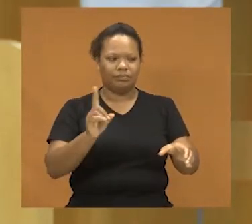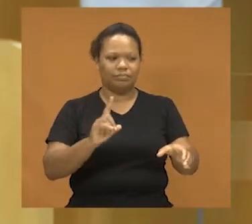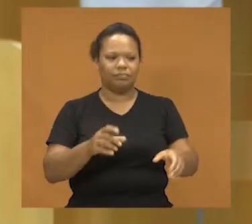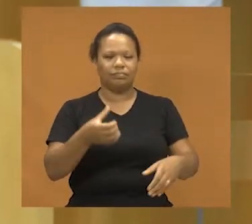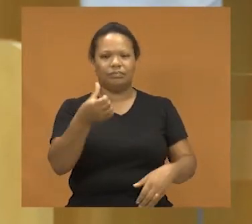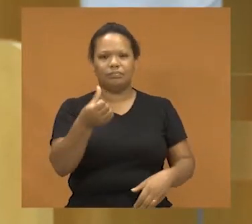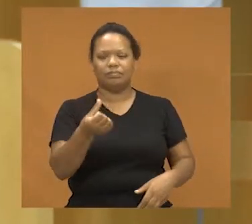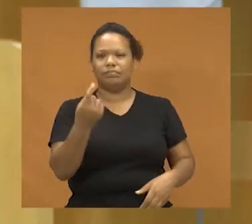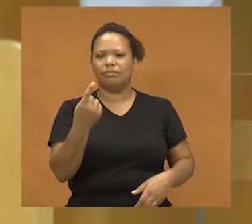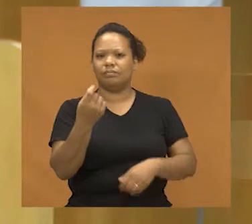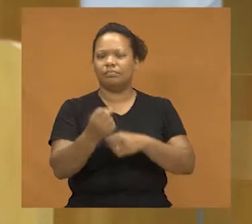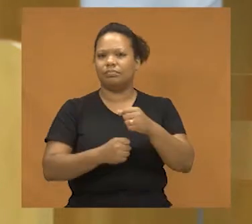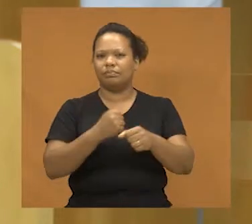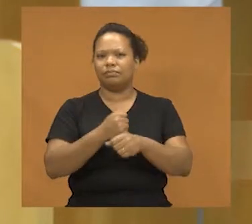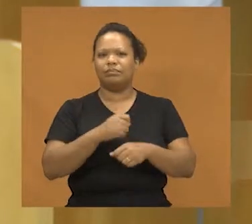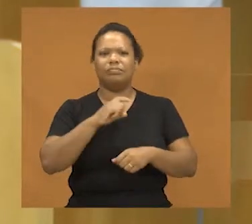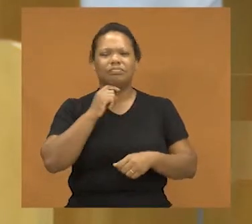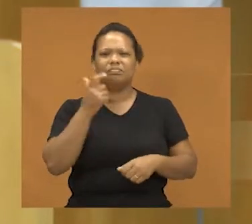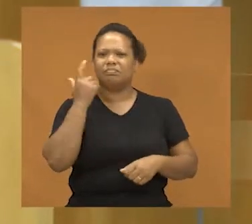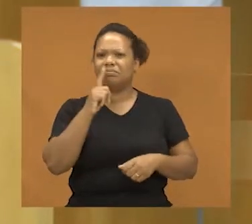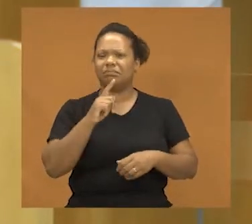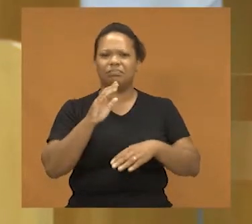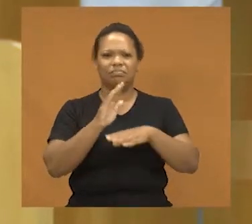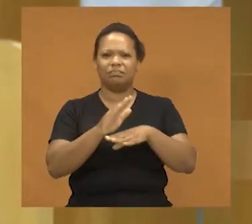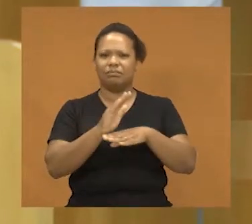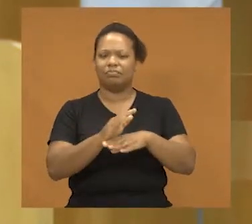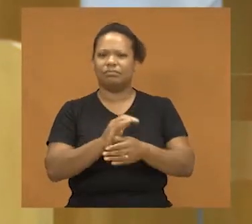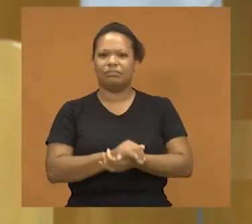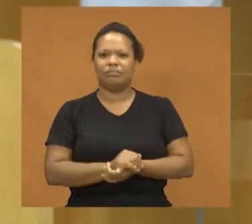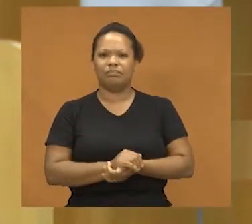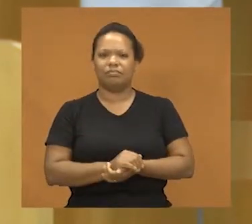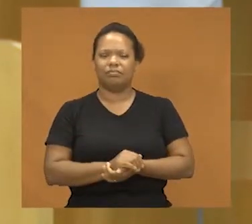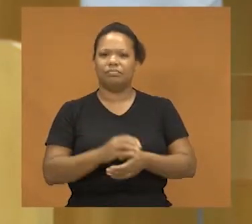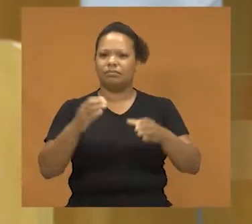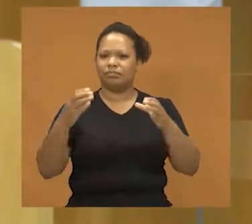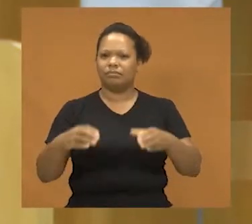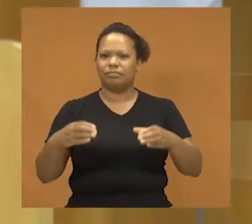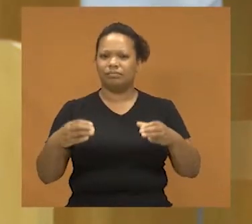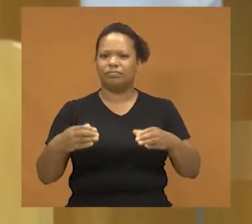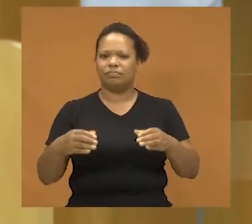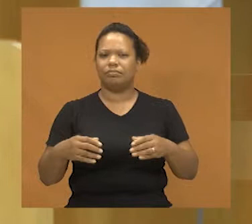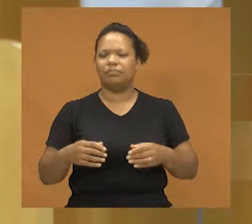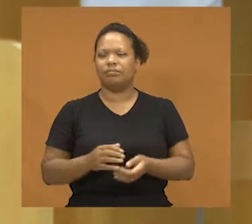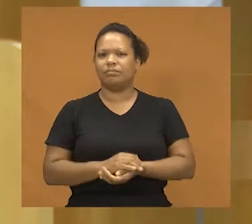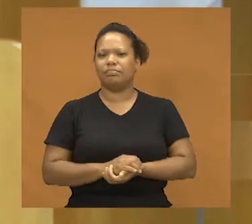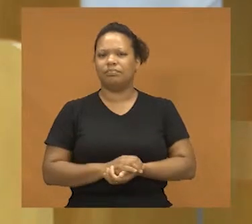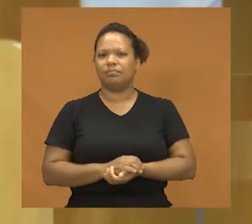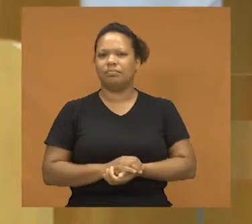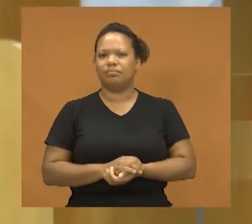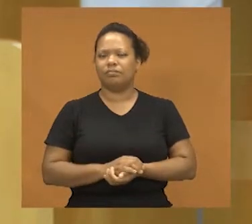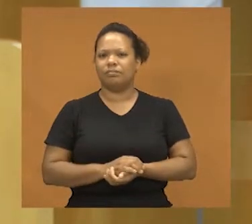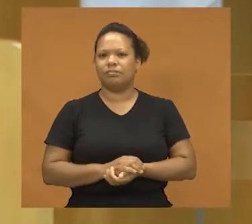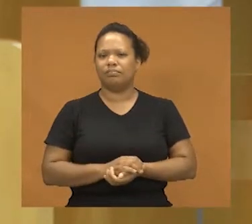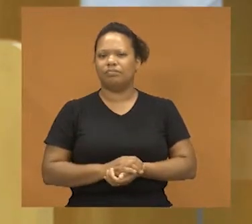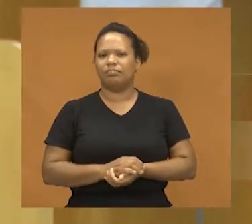61 anos que ninguém consegue resolver. No bairro, em certo momento, diante